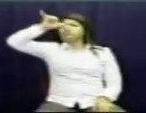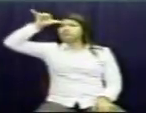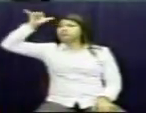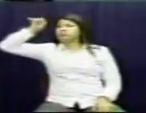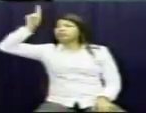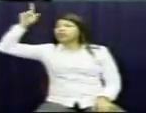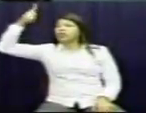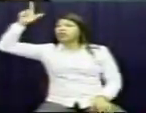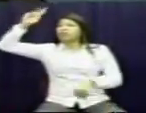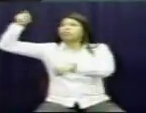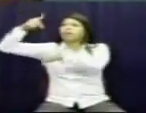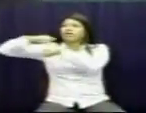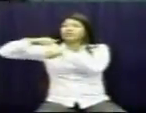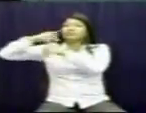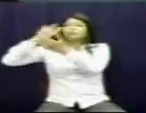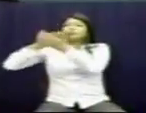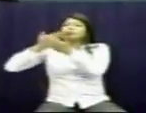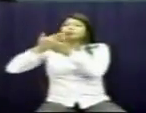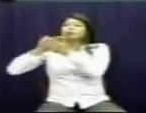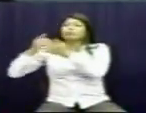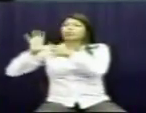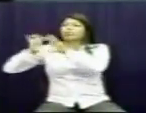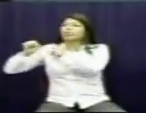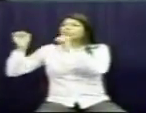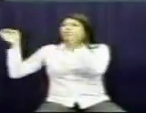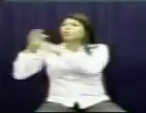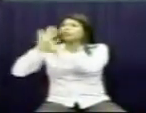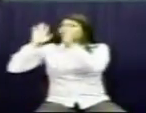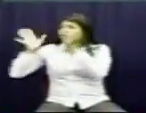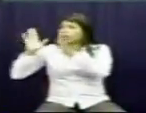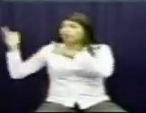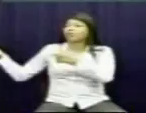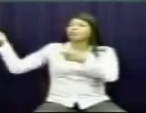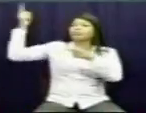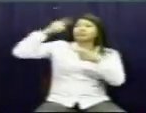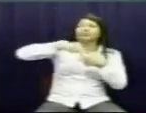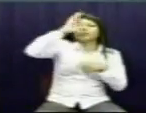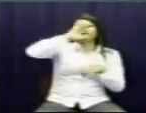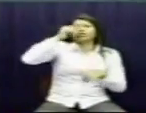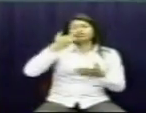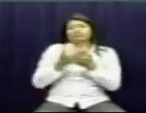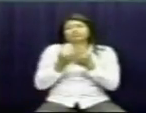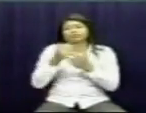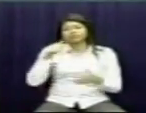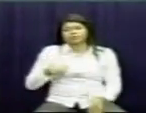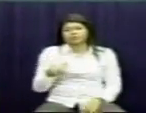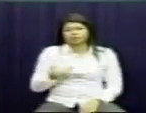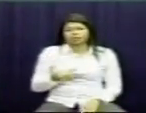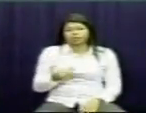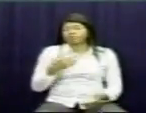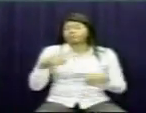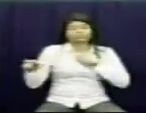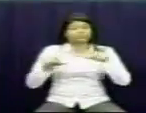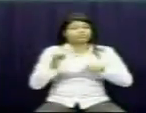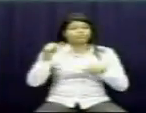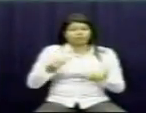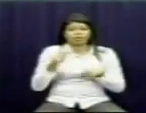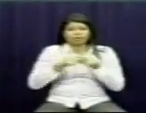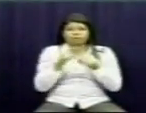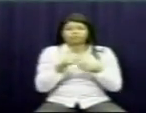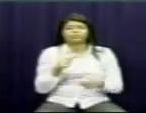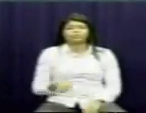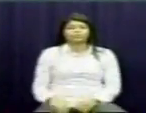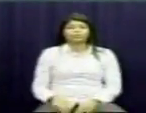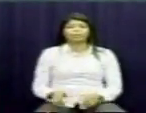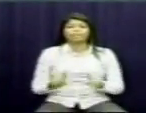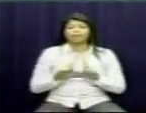portador de diploma nacional habilitando-se para essas vagas abriria a possibilidade de contratação de